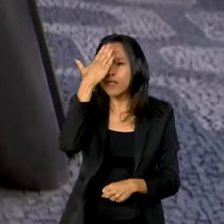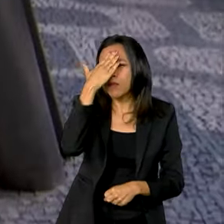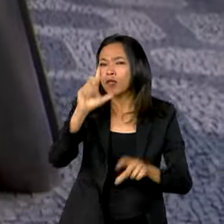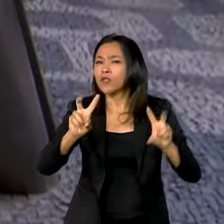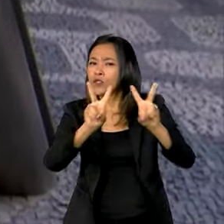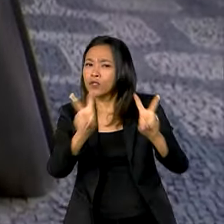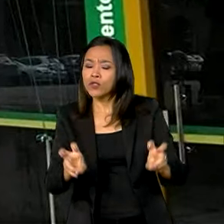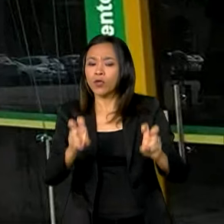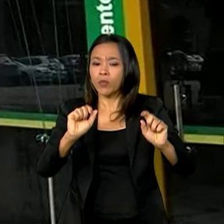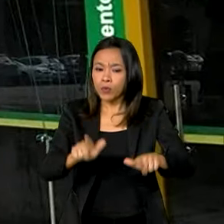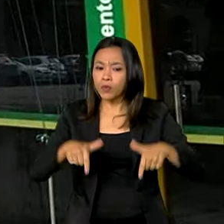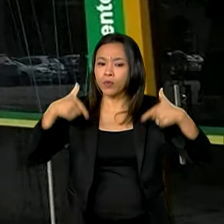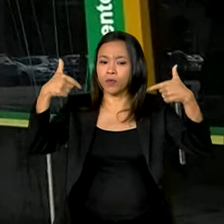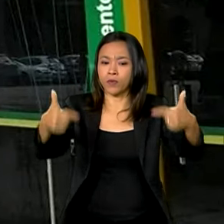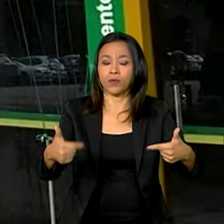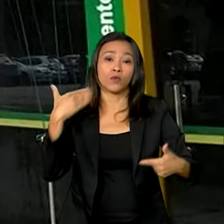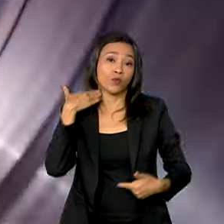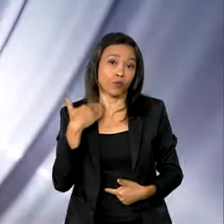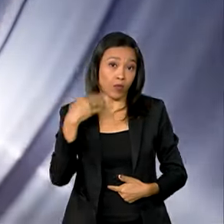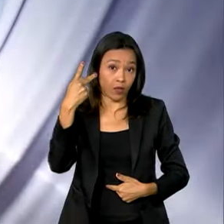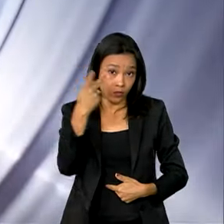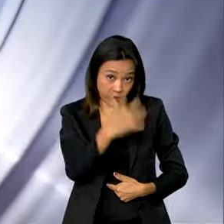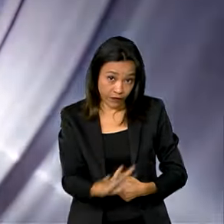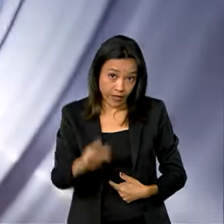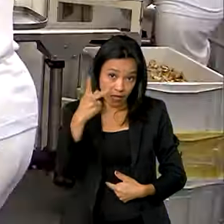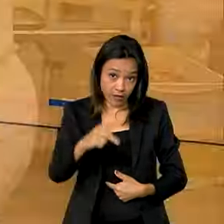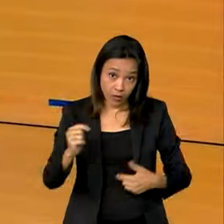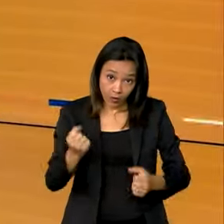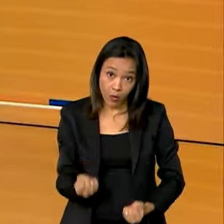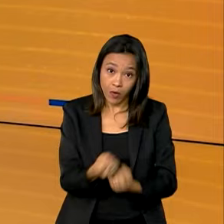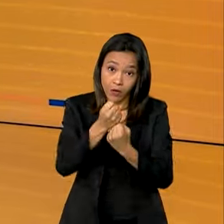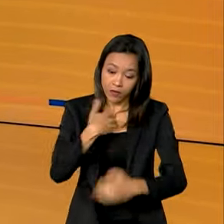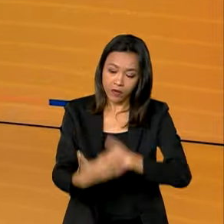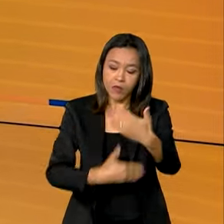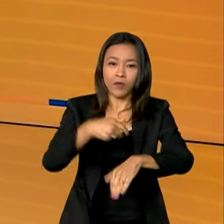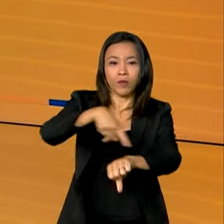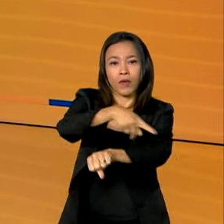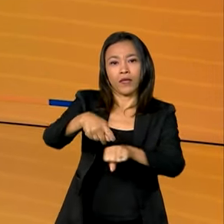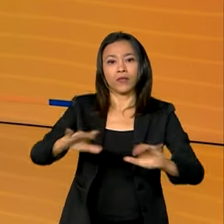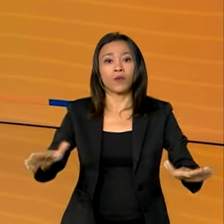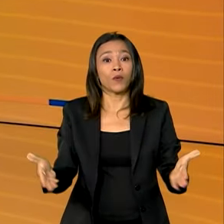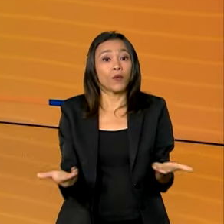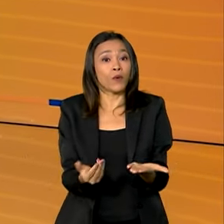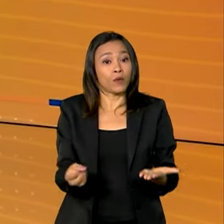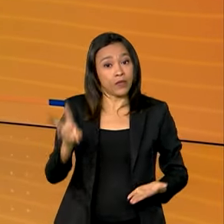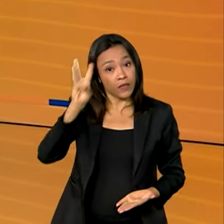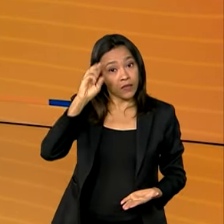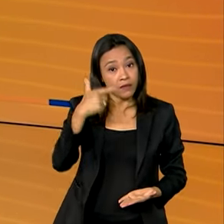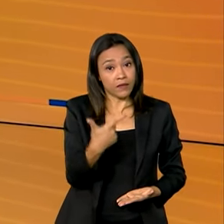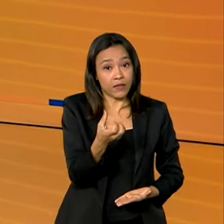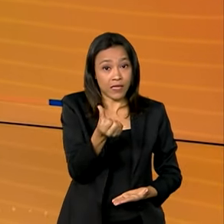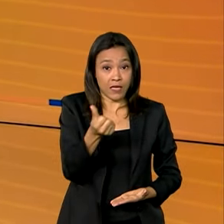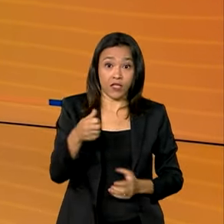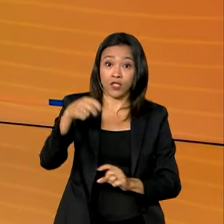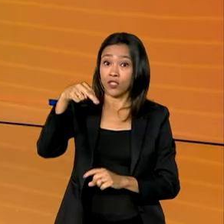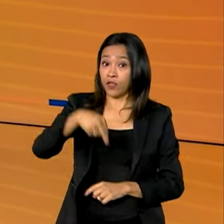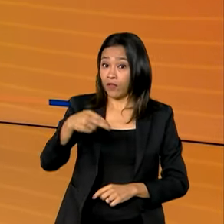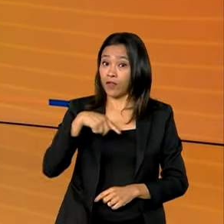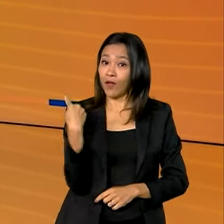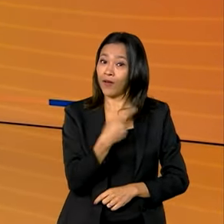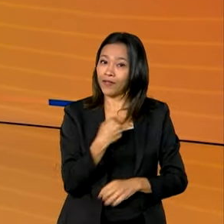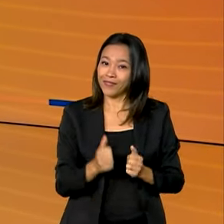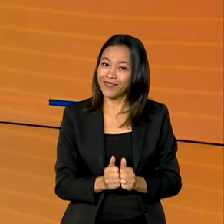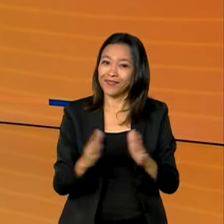dos bancos públicos federais no desenvolvimento do país. Terça-feira, 26 de novembro, o Brasil em